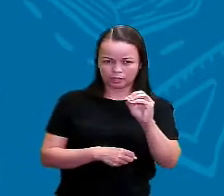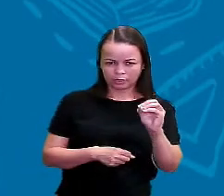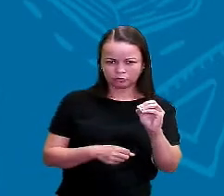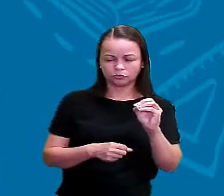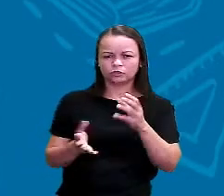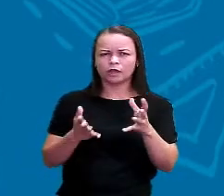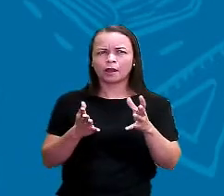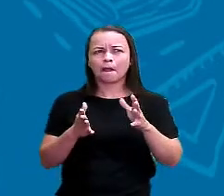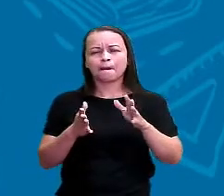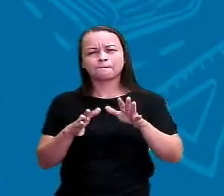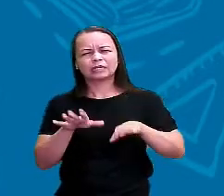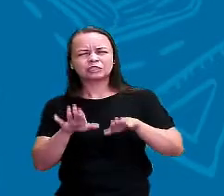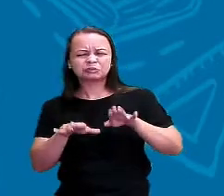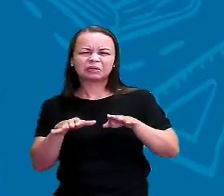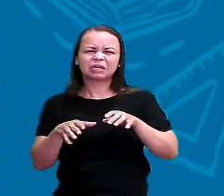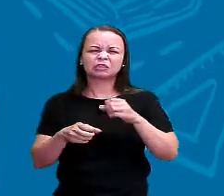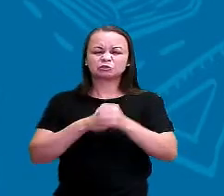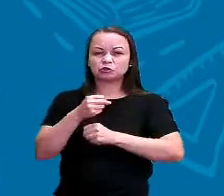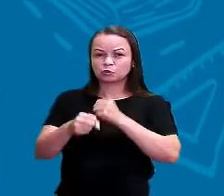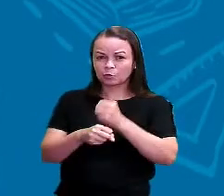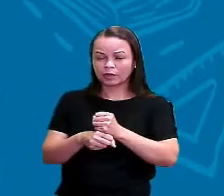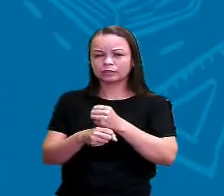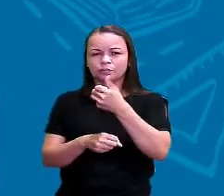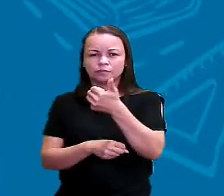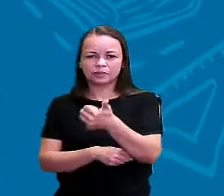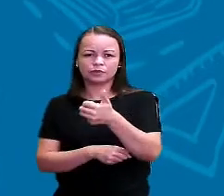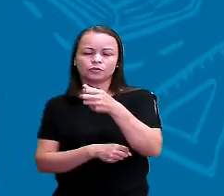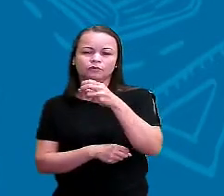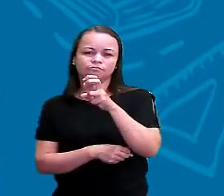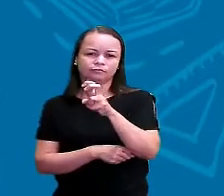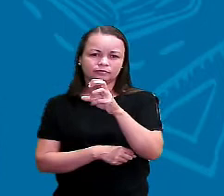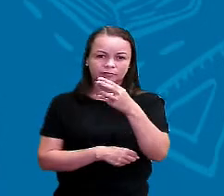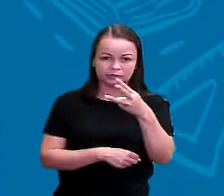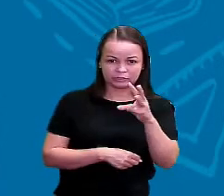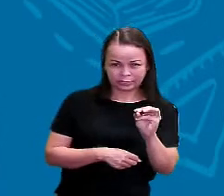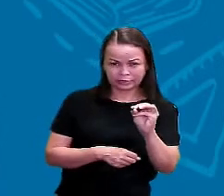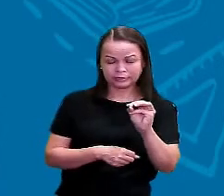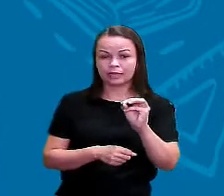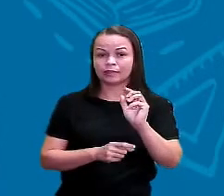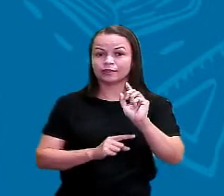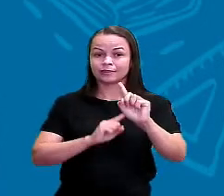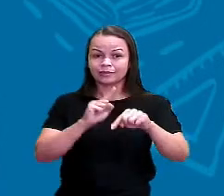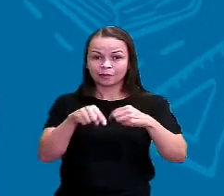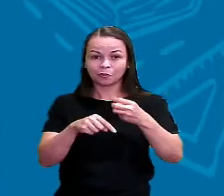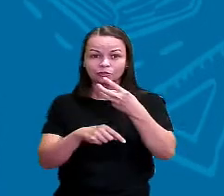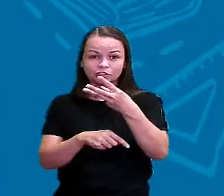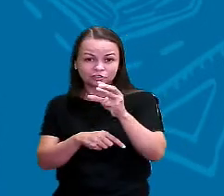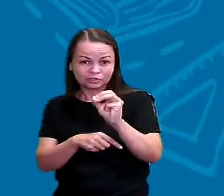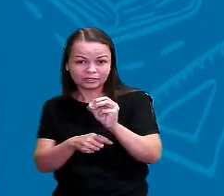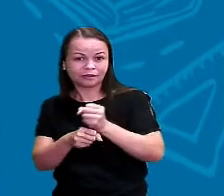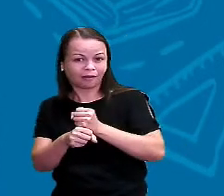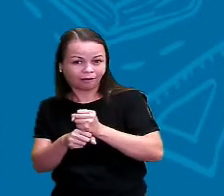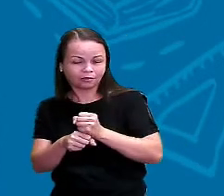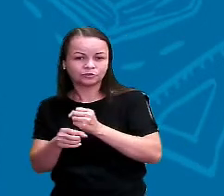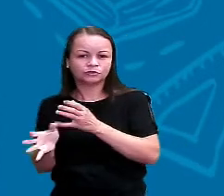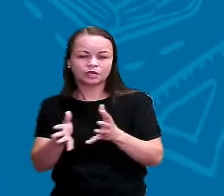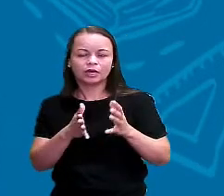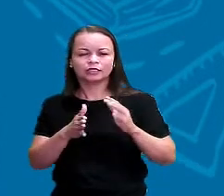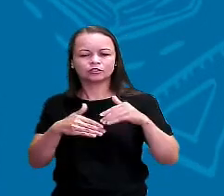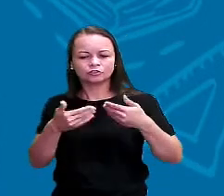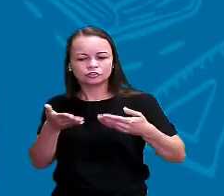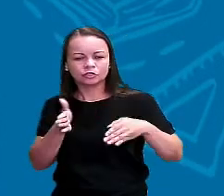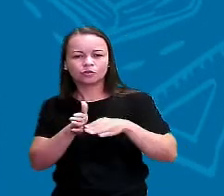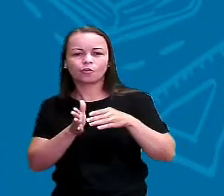em 1530, ou seja, 30 anos depois, que realmente o Brasil se tornou colônia de Portugal, ou seja,